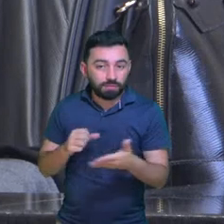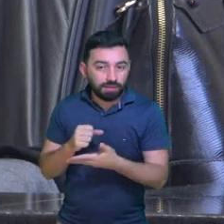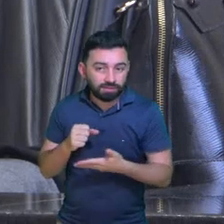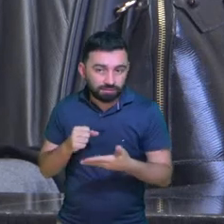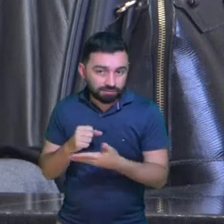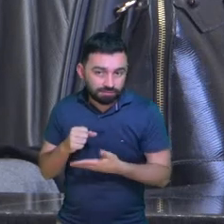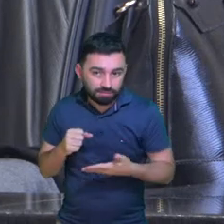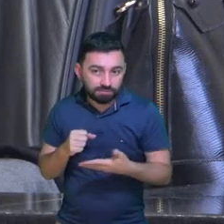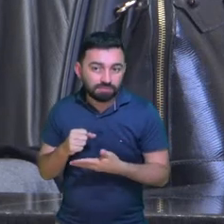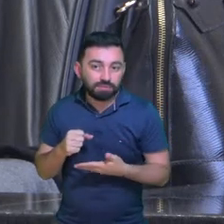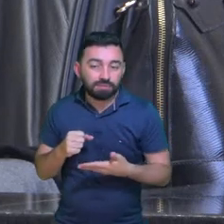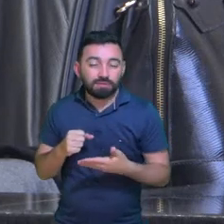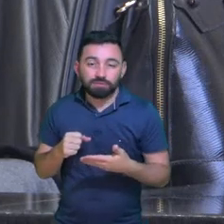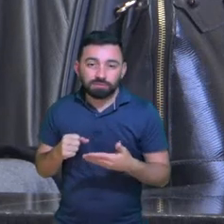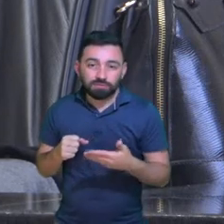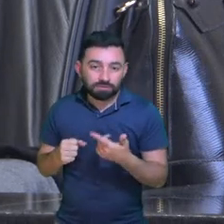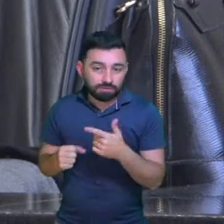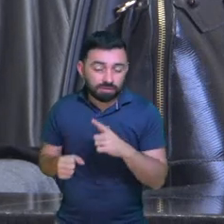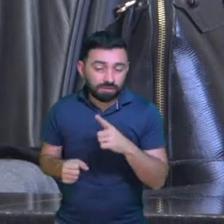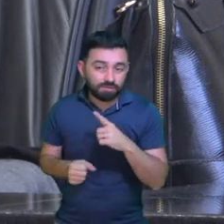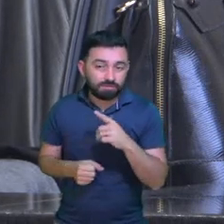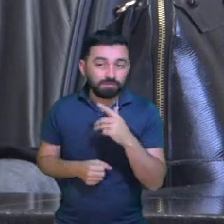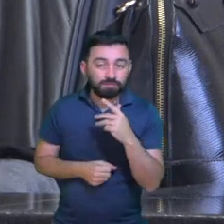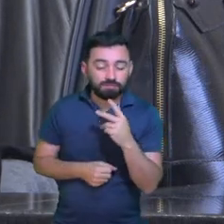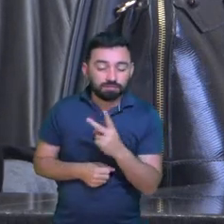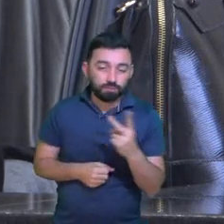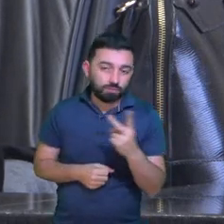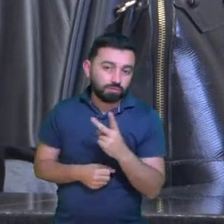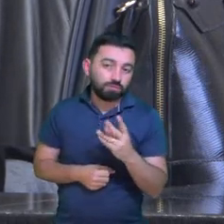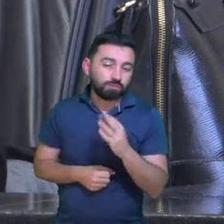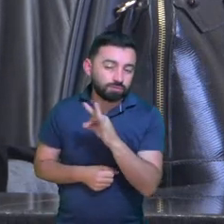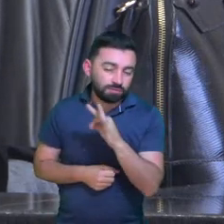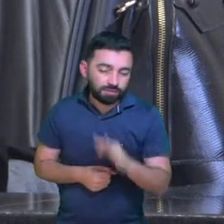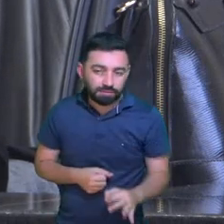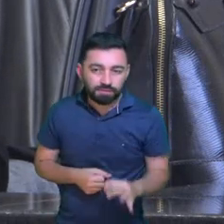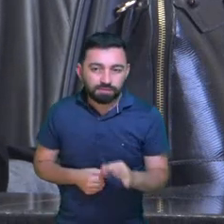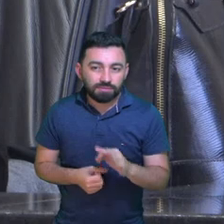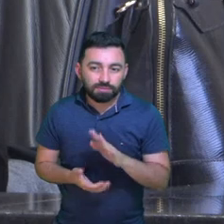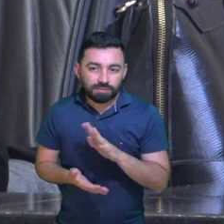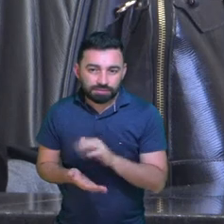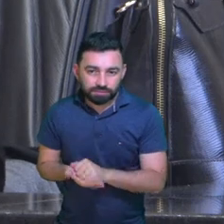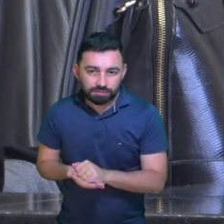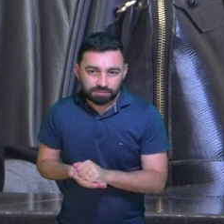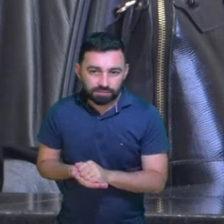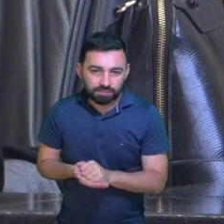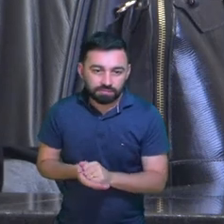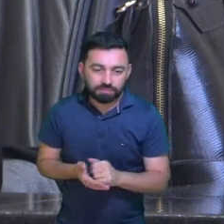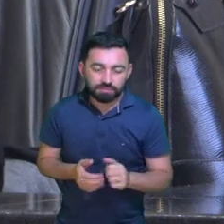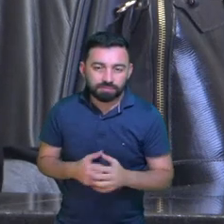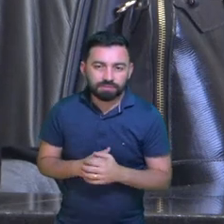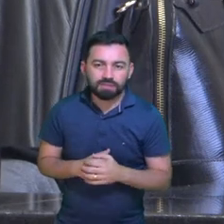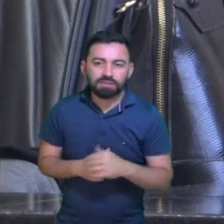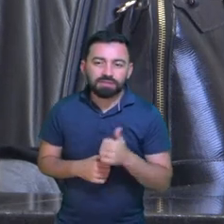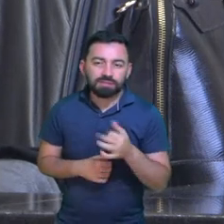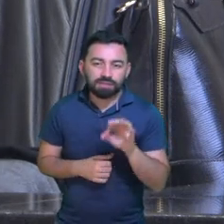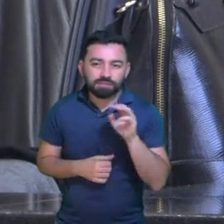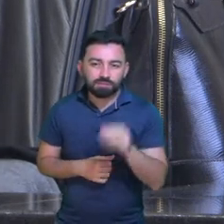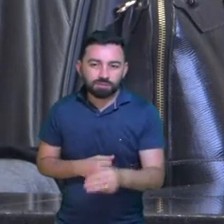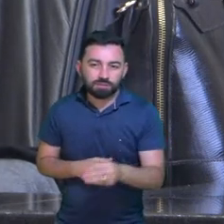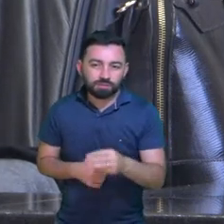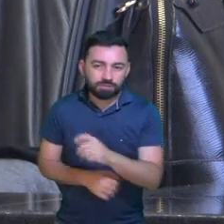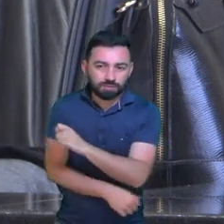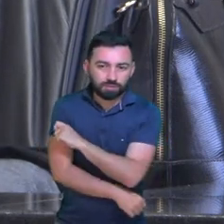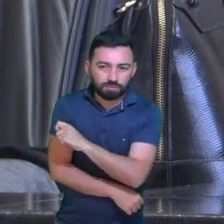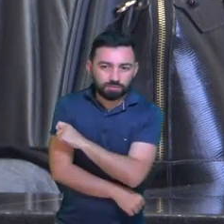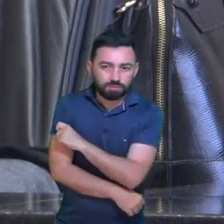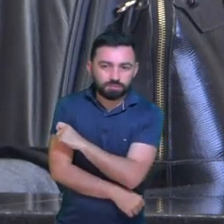das matrículas Isso corresponde a 10 milhões de alunos O estrago é grande 10 milhões de alunos mas